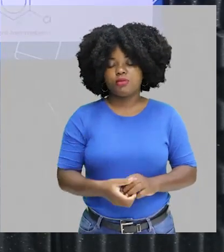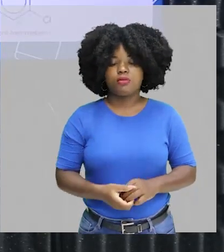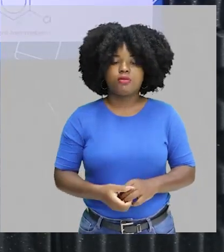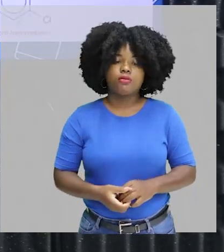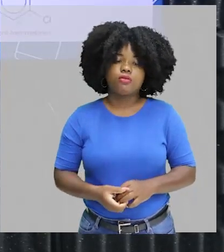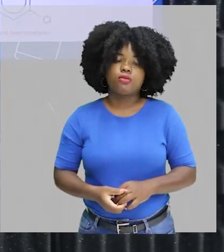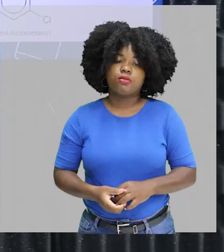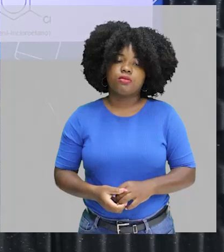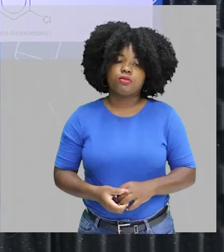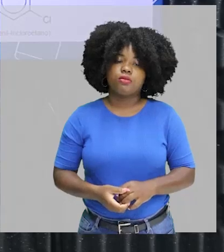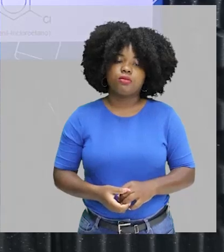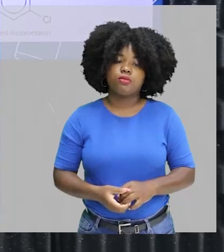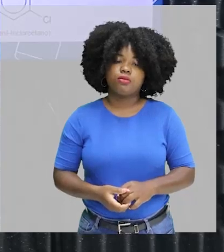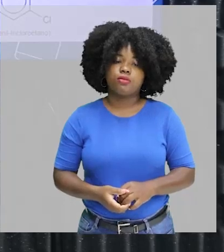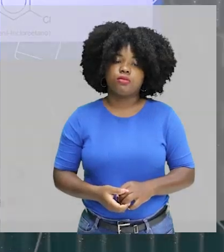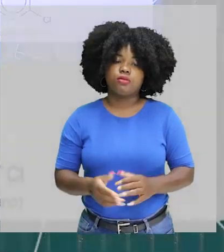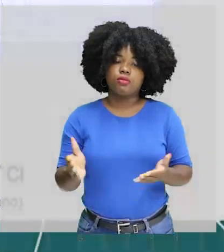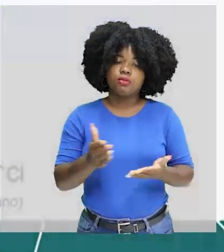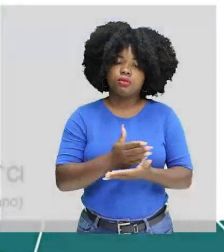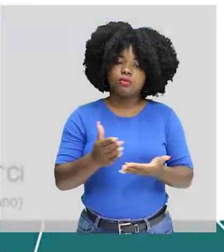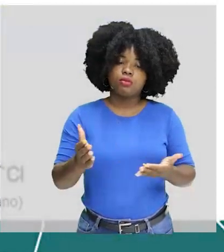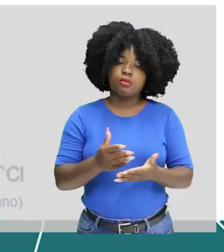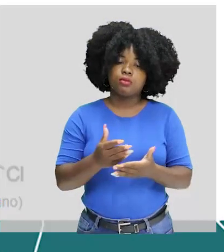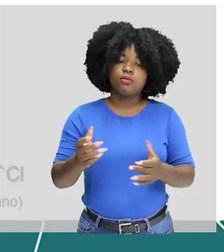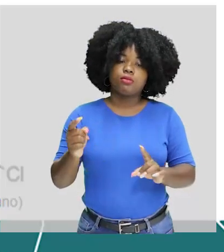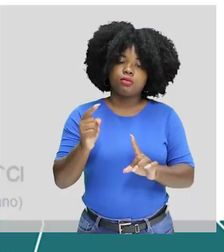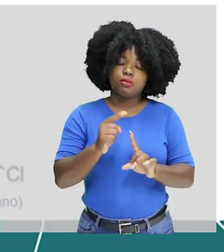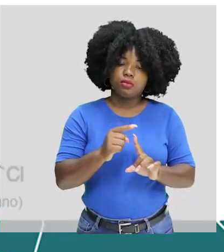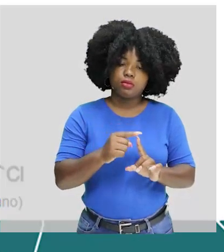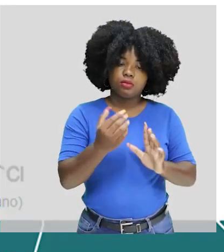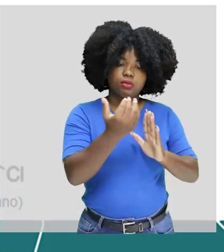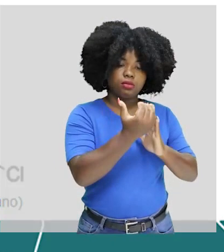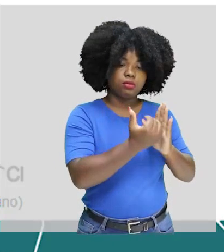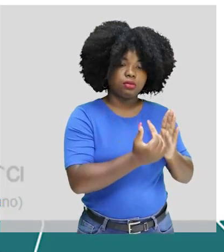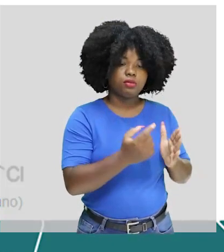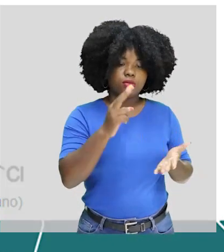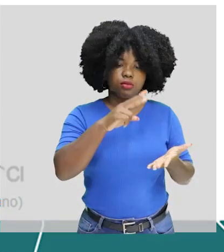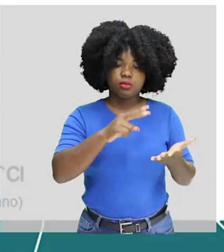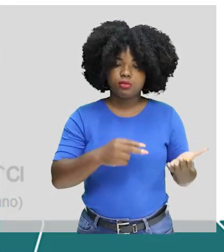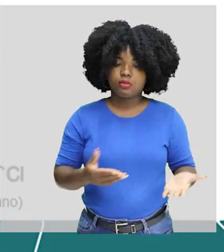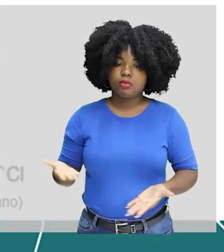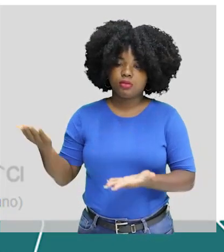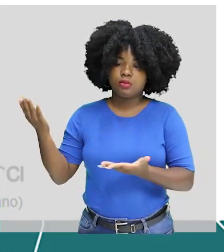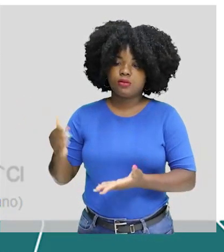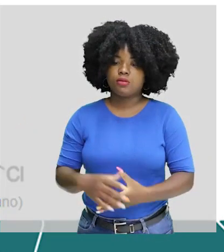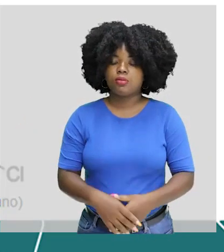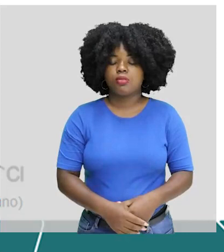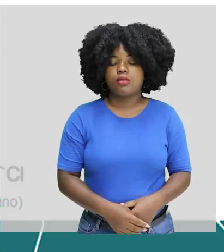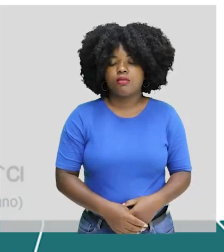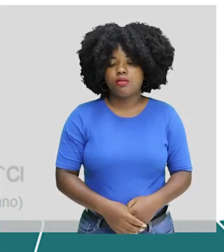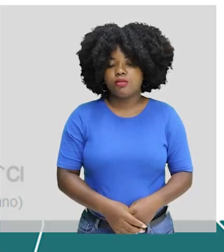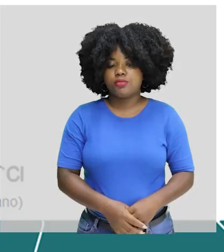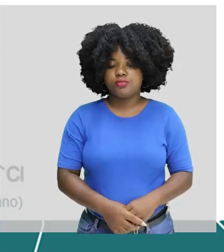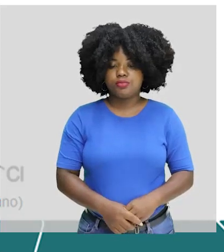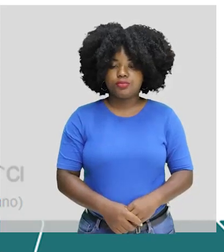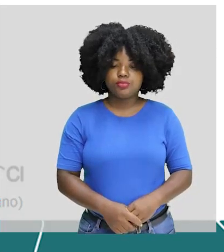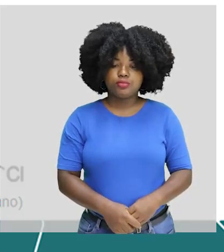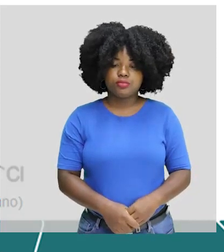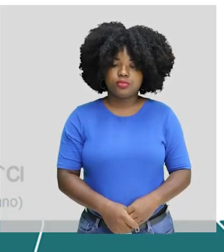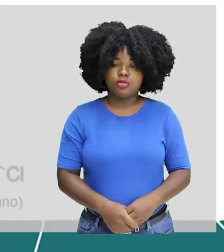orgânico. Tá bom? Algumas propriedades. As propriedades físico-químicas dos aletos orgânicos